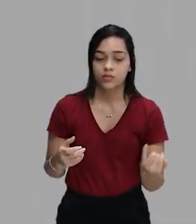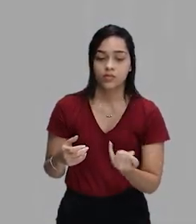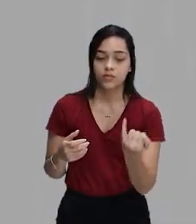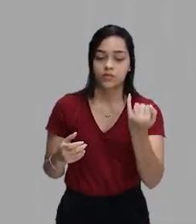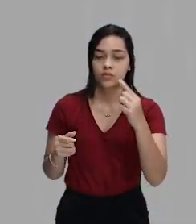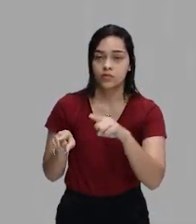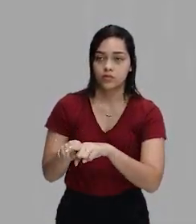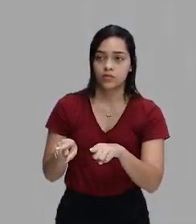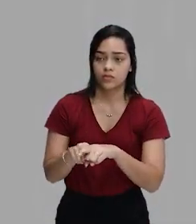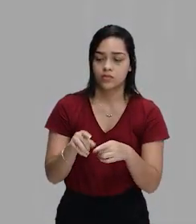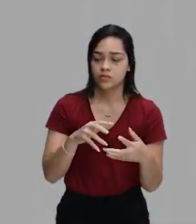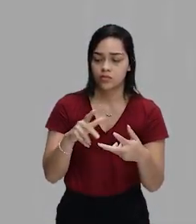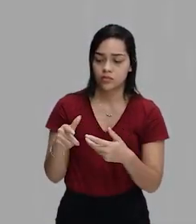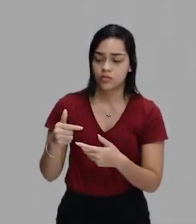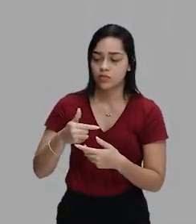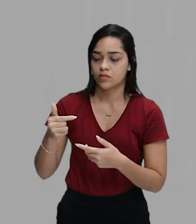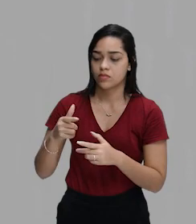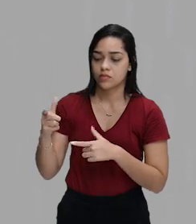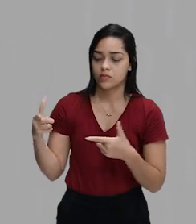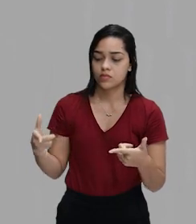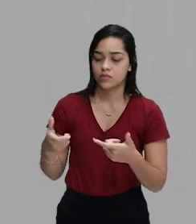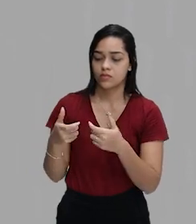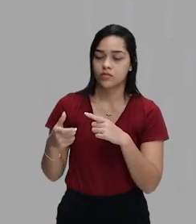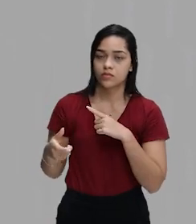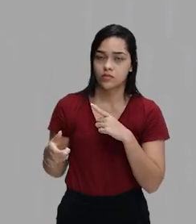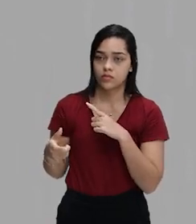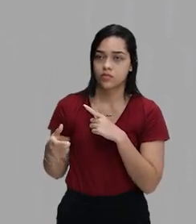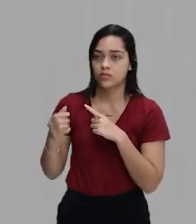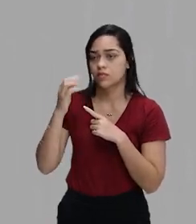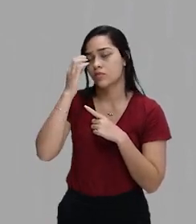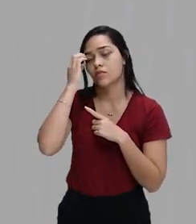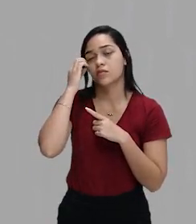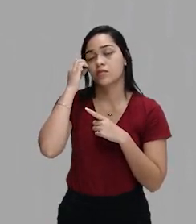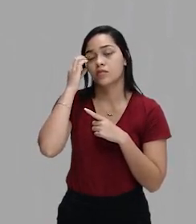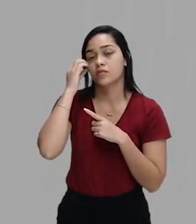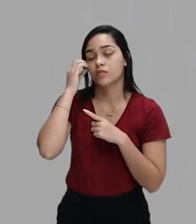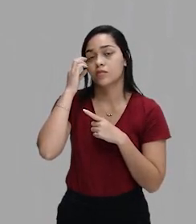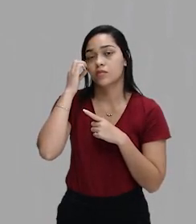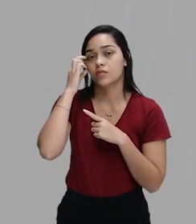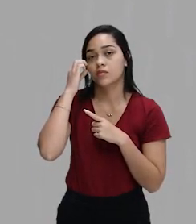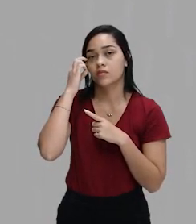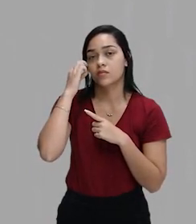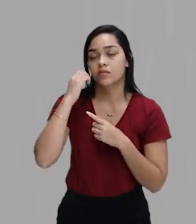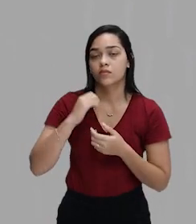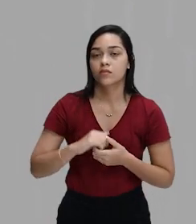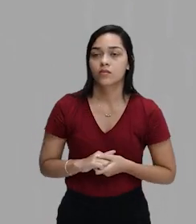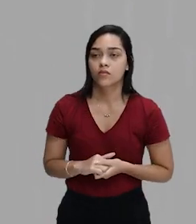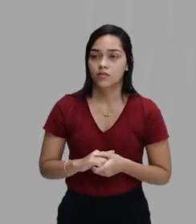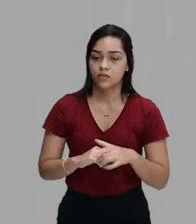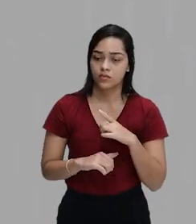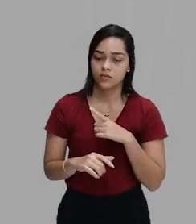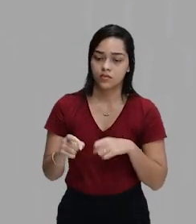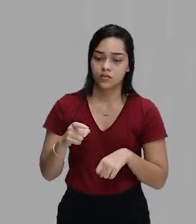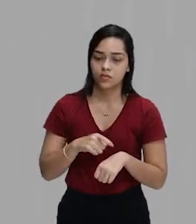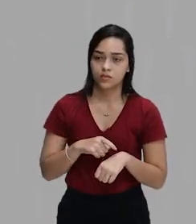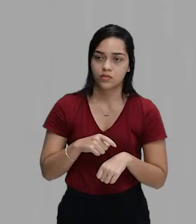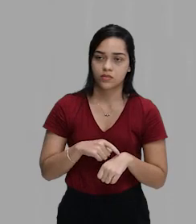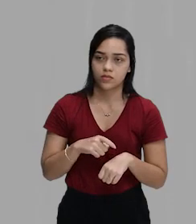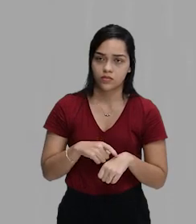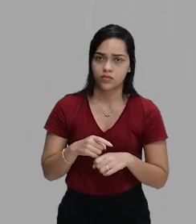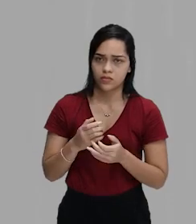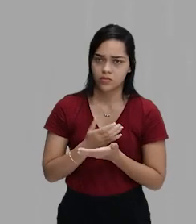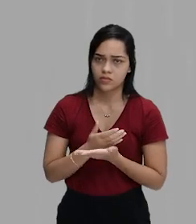observar que o mundo pós-Segunda Guerra, principalmente o mundo imediato, naquele momento